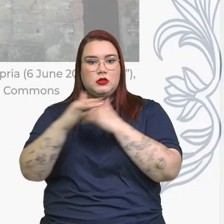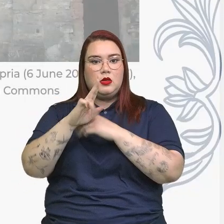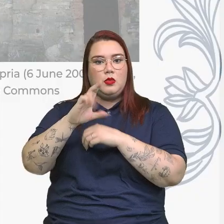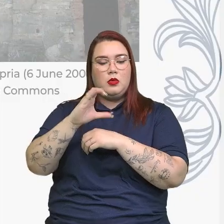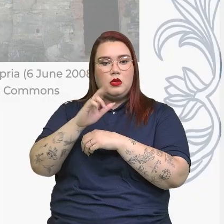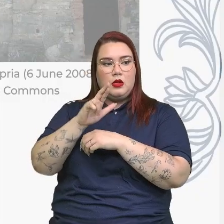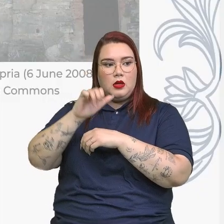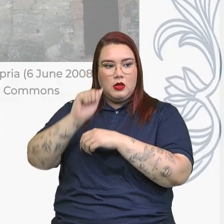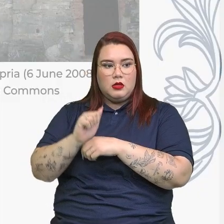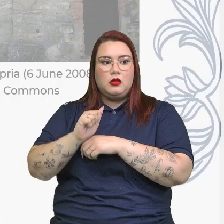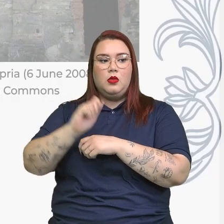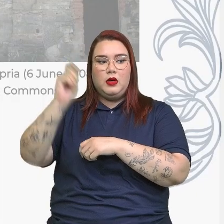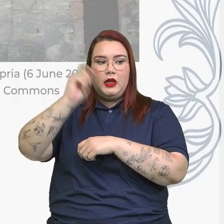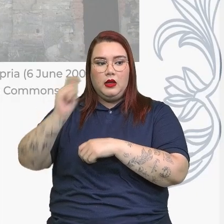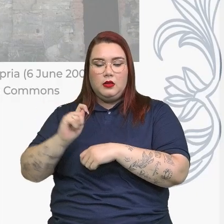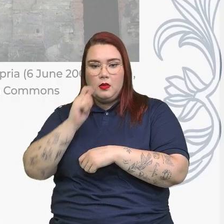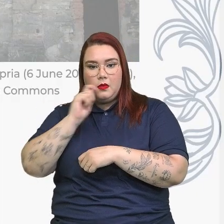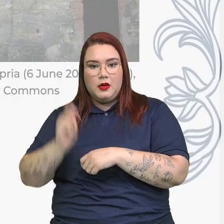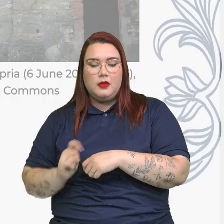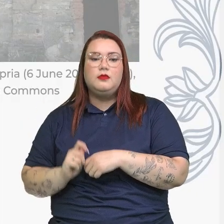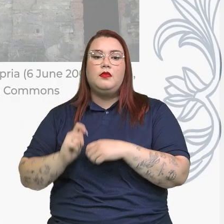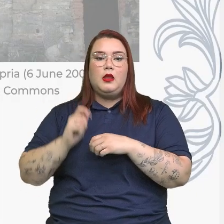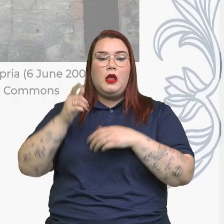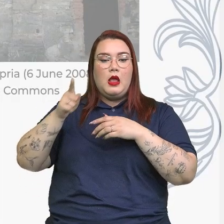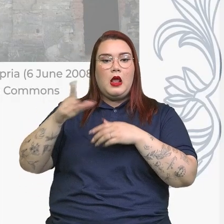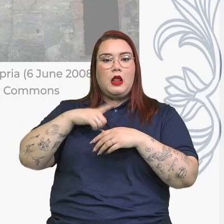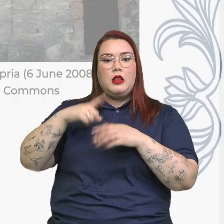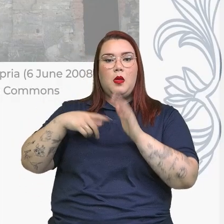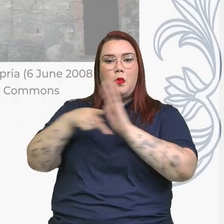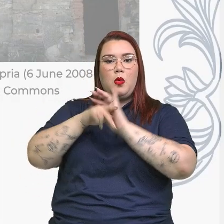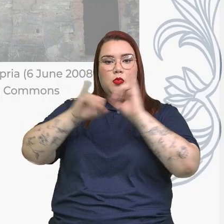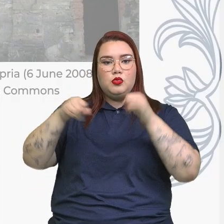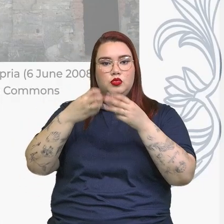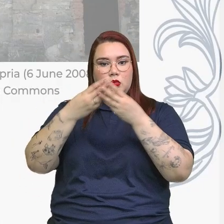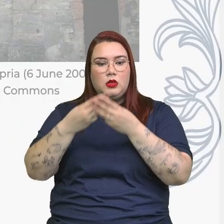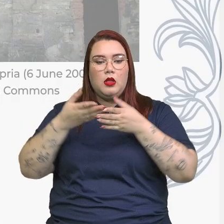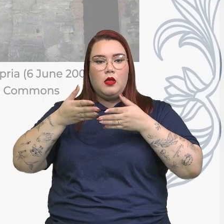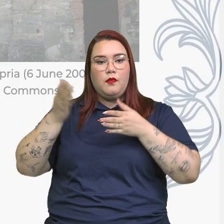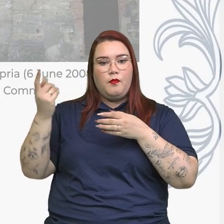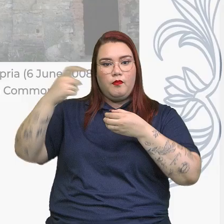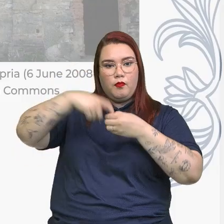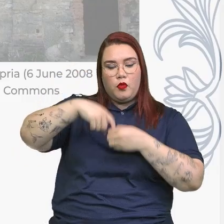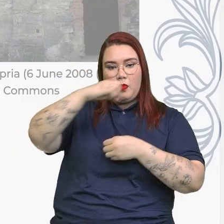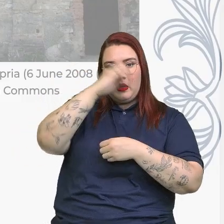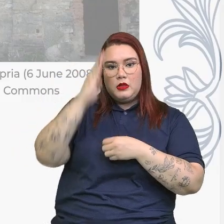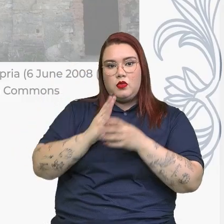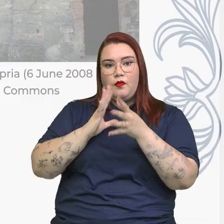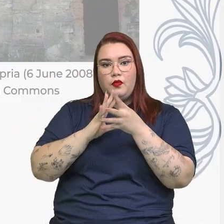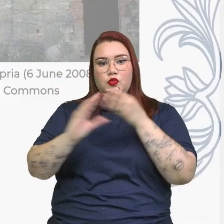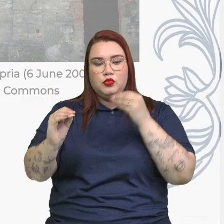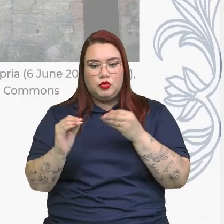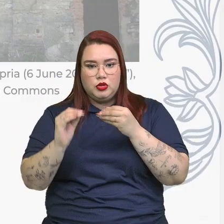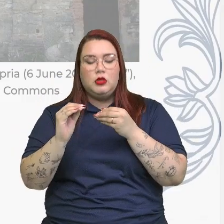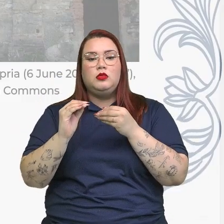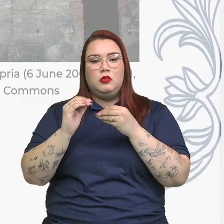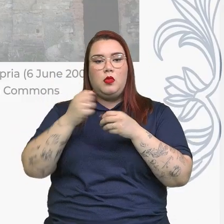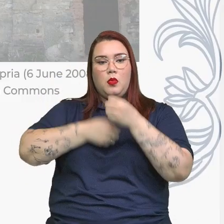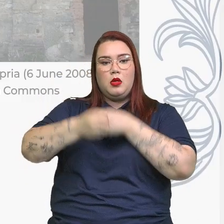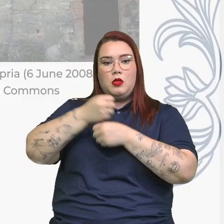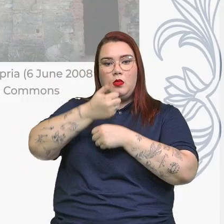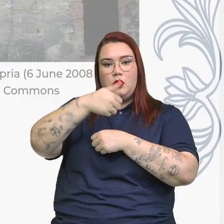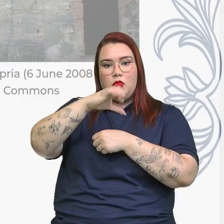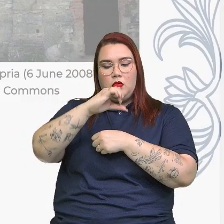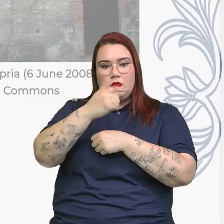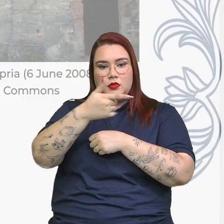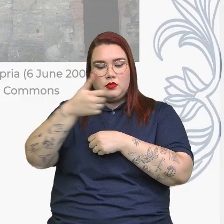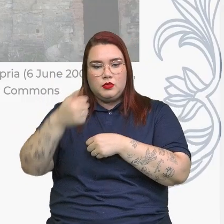de judeus, veio para o Brasil em 1921 com seus pais, fugindo da perseguição aos judeus durante a